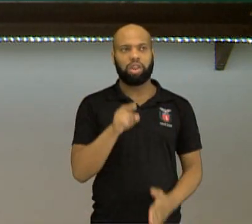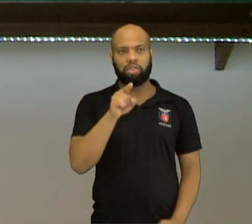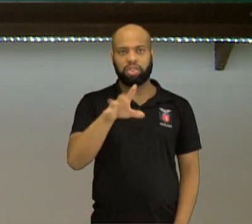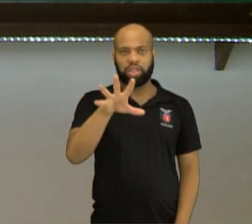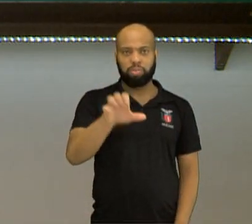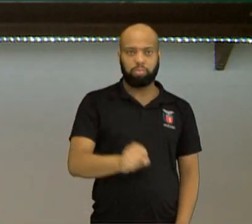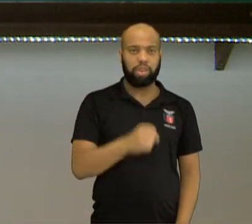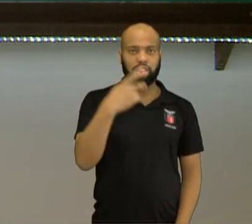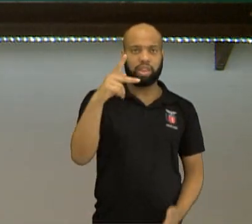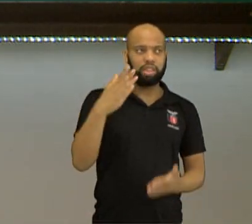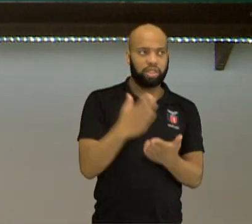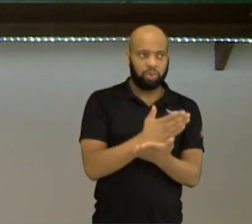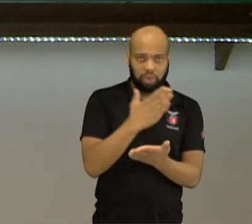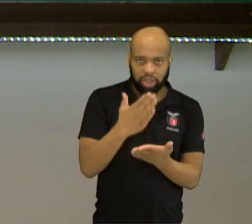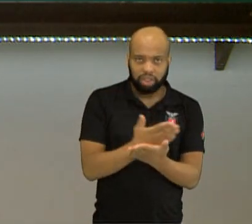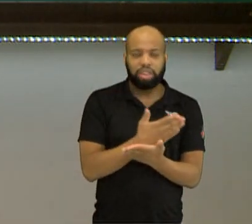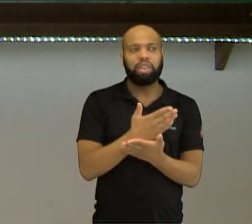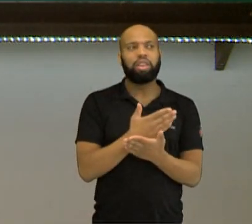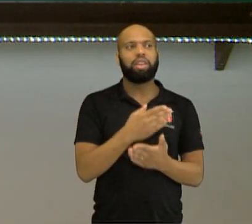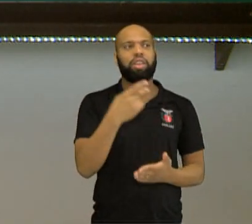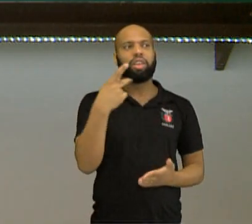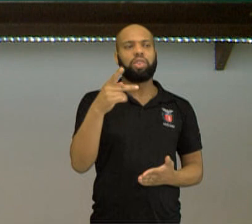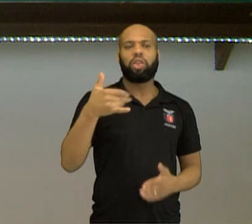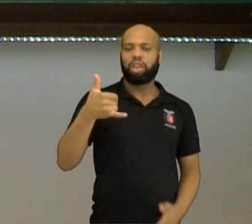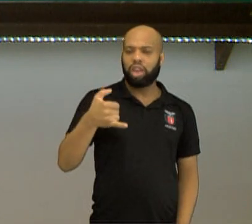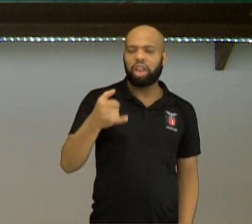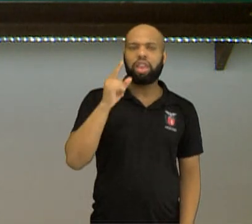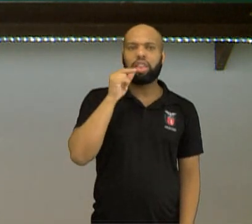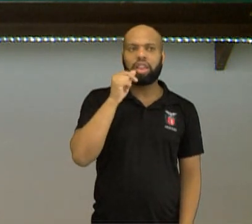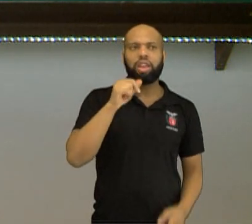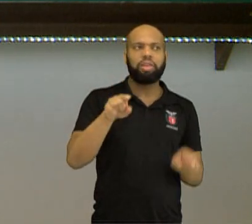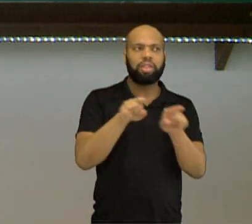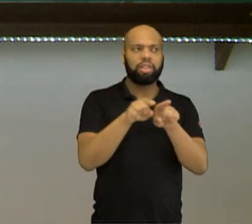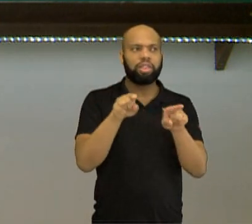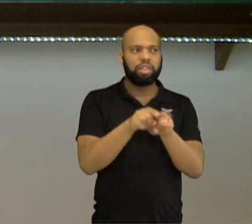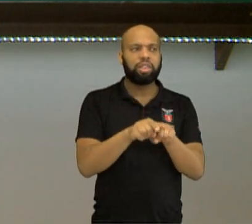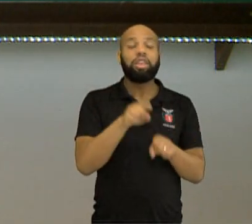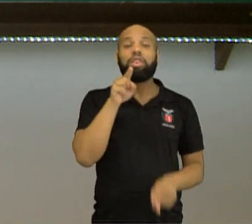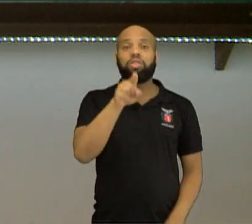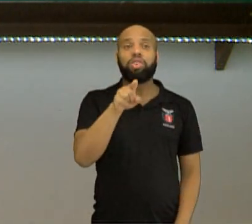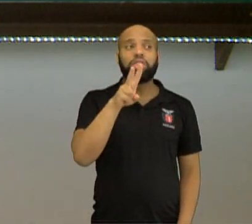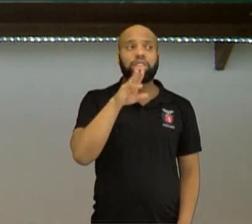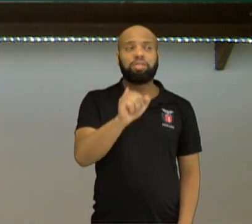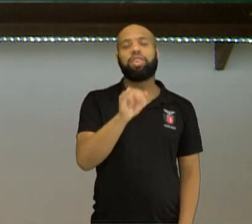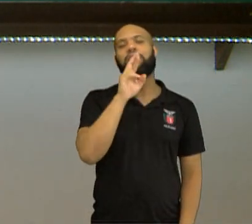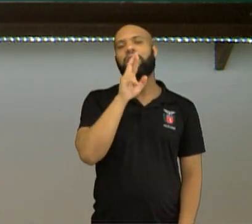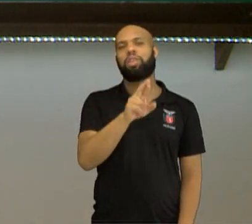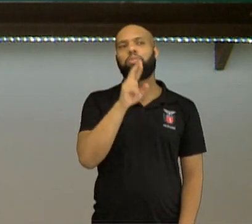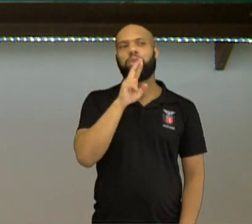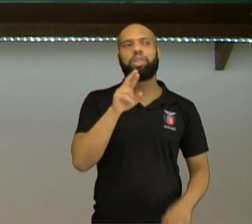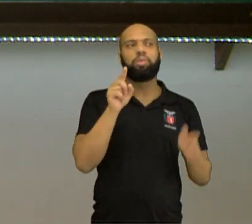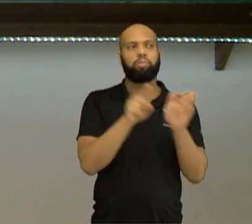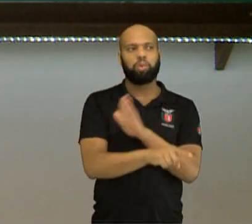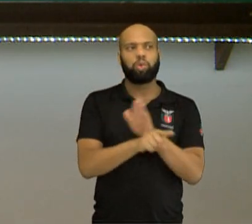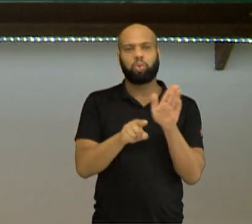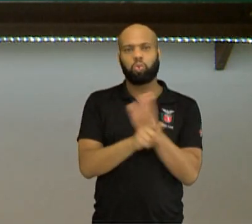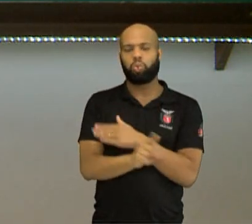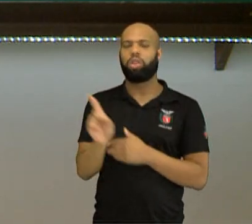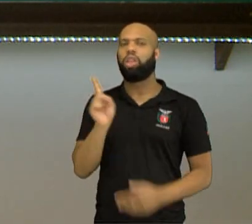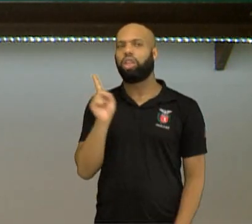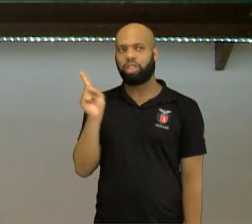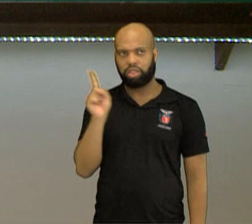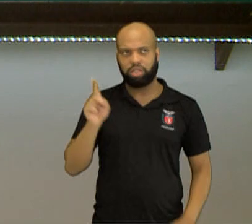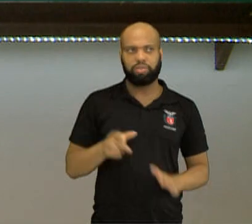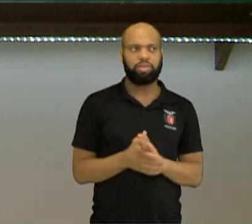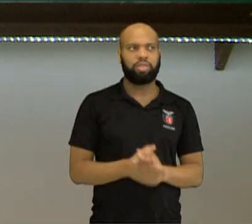pegar o seu caderno, né, sua caneta, o lápis, e você vai responder uma questão.